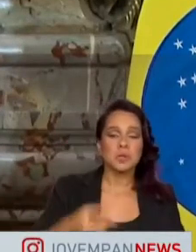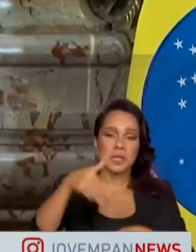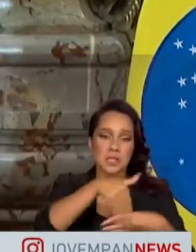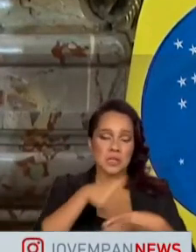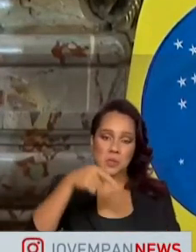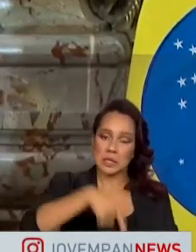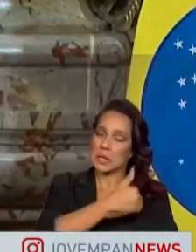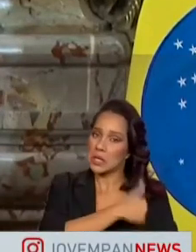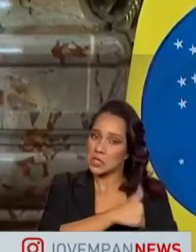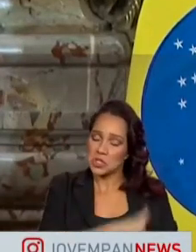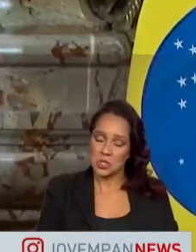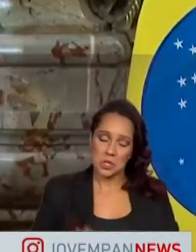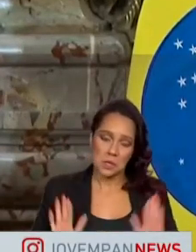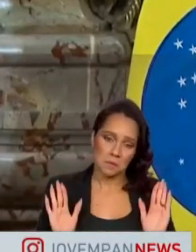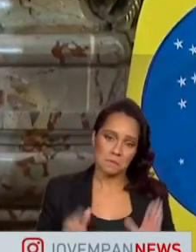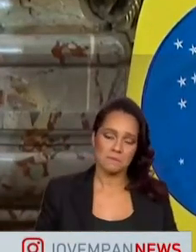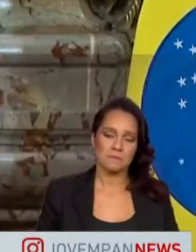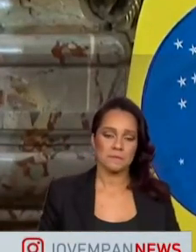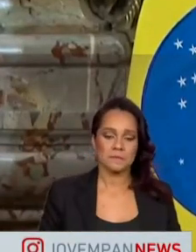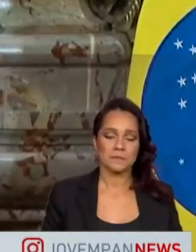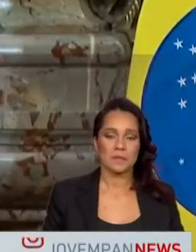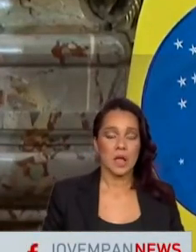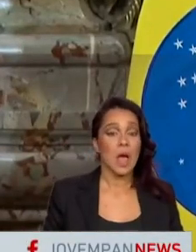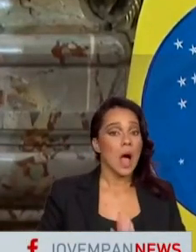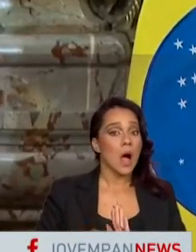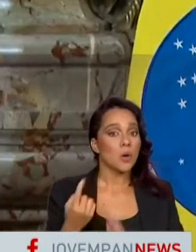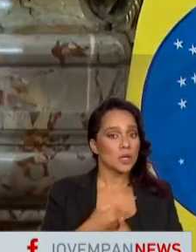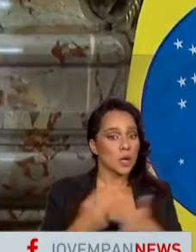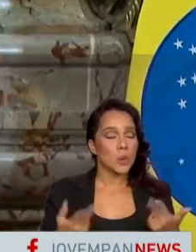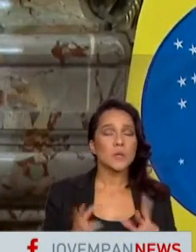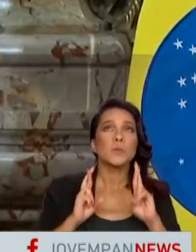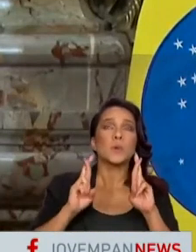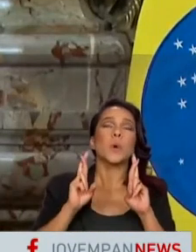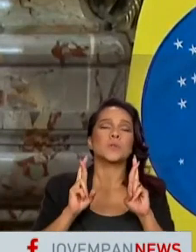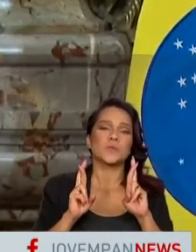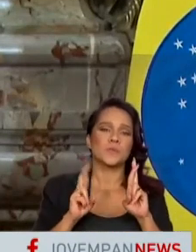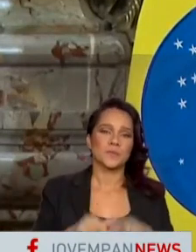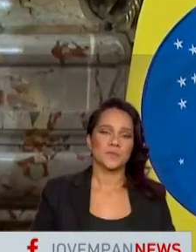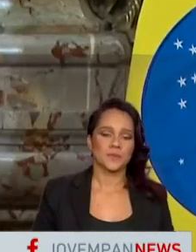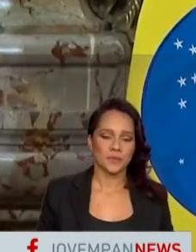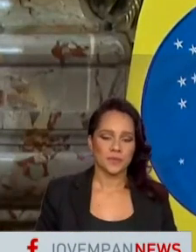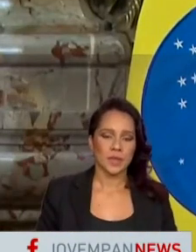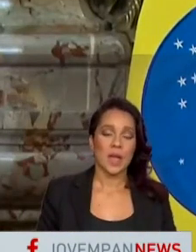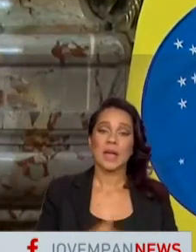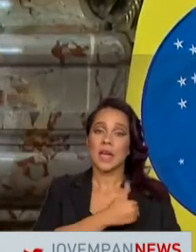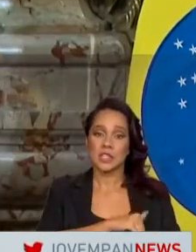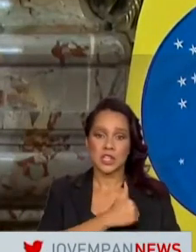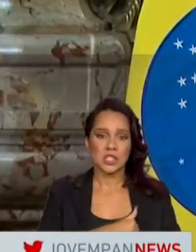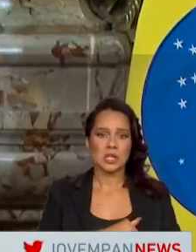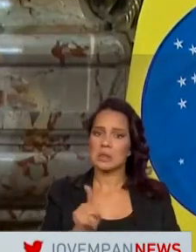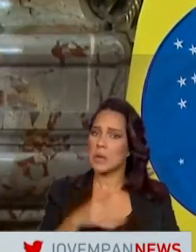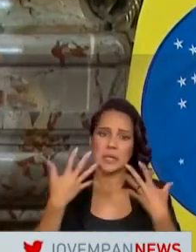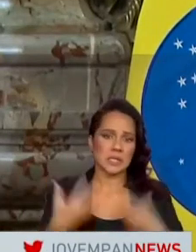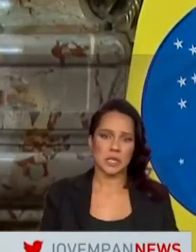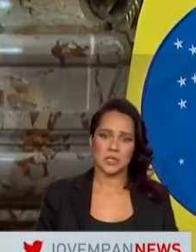da Argentina. Não sei quantos candidatos ou que outros candidatos disputarão as eleições. Lo único que espero é que a Argentina não